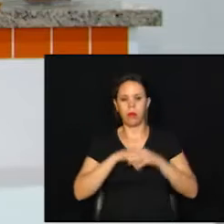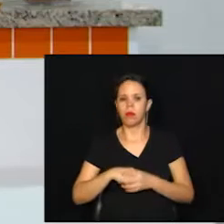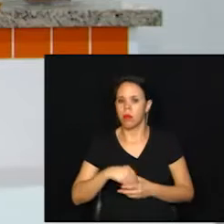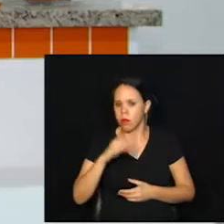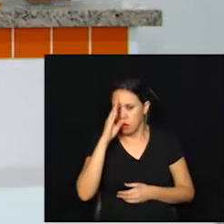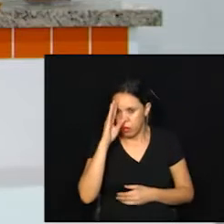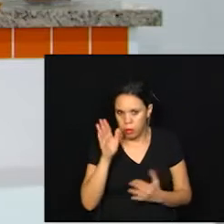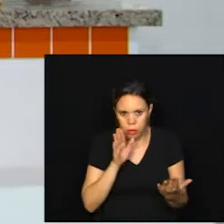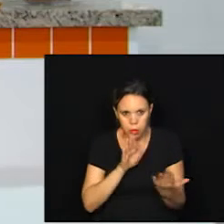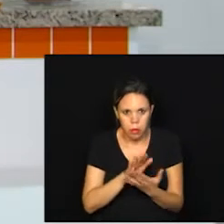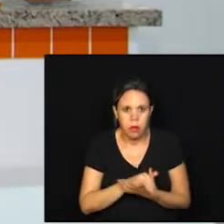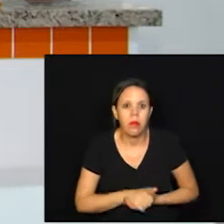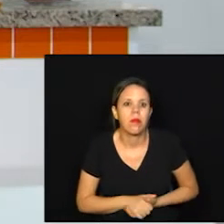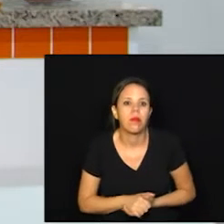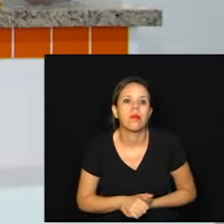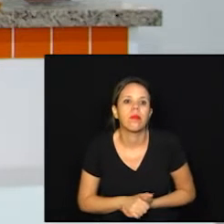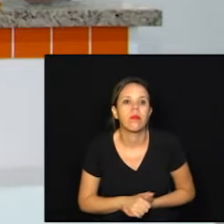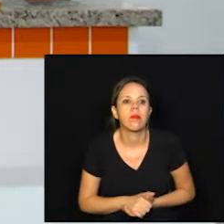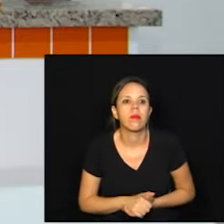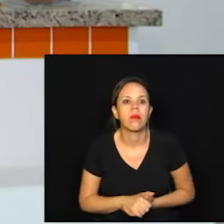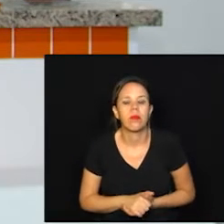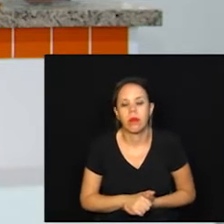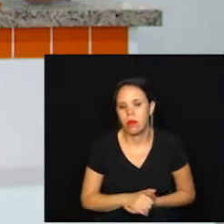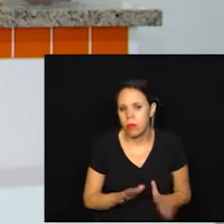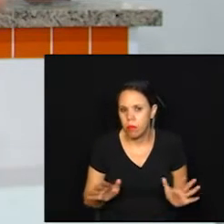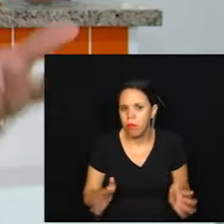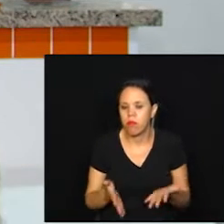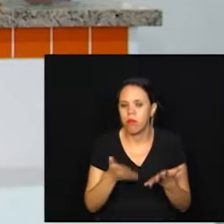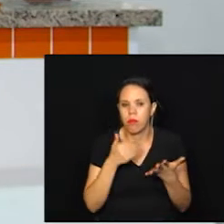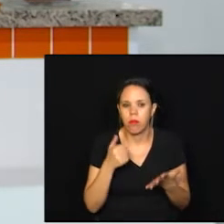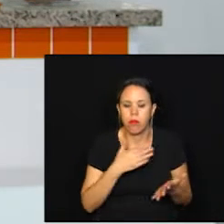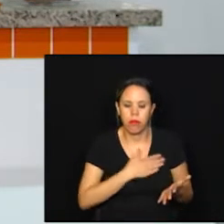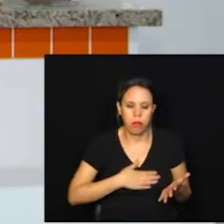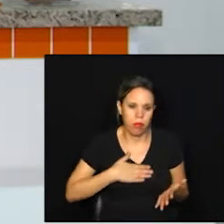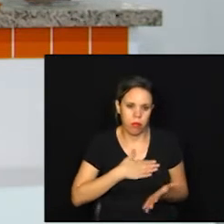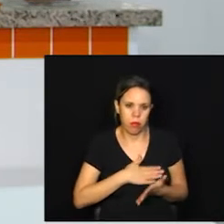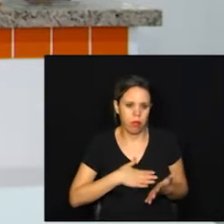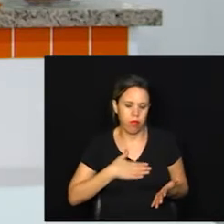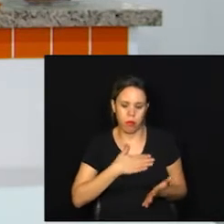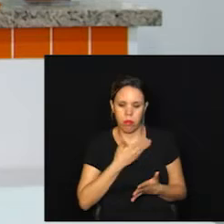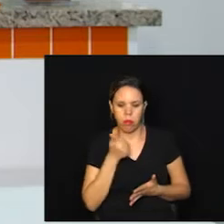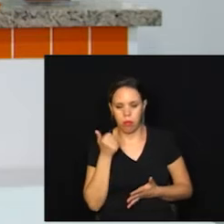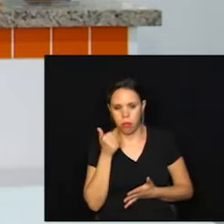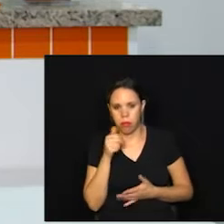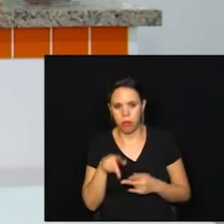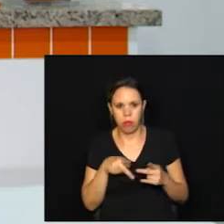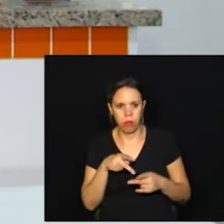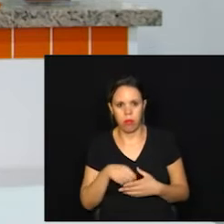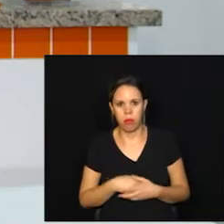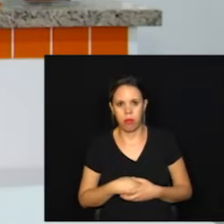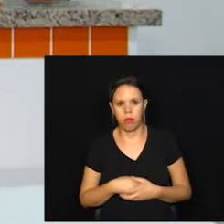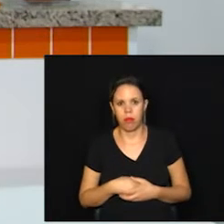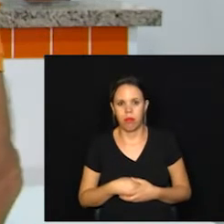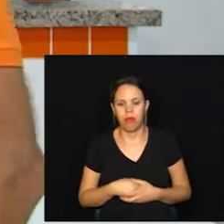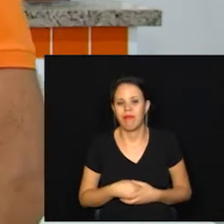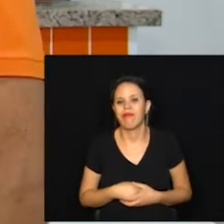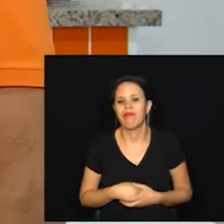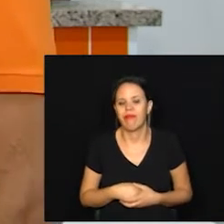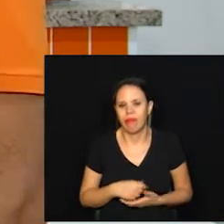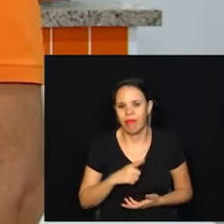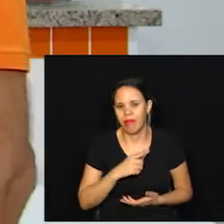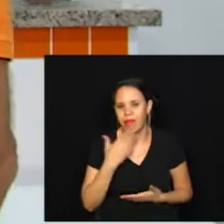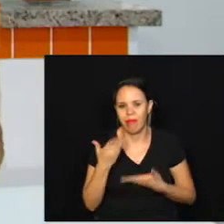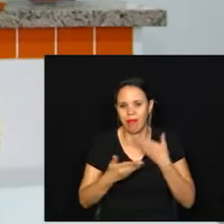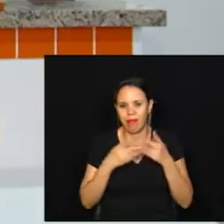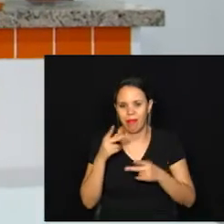da frente, tudo, para que a gente propicie aí cada vez mais um atendimento melhor aí para os nossos clientes. Também tem que agradar